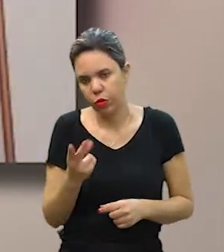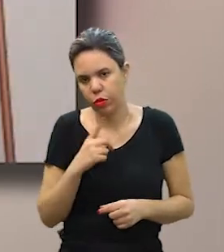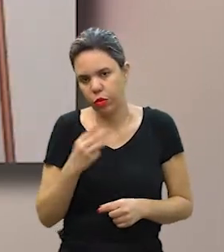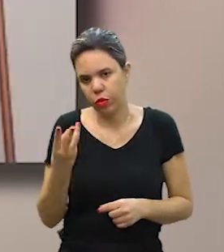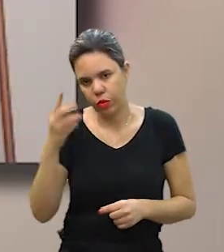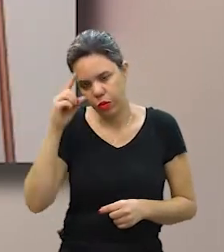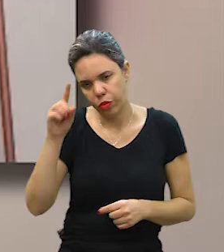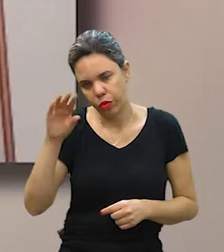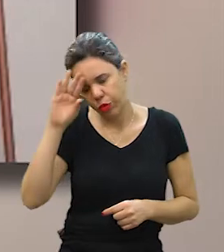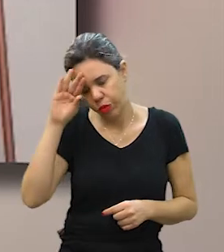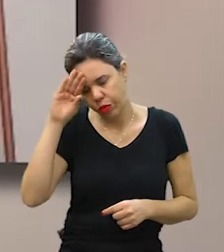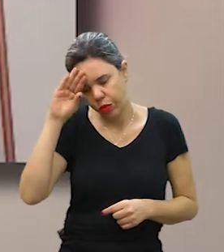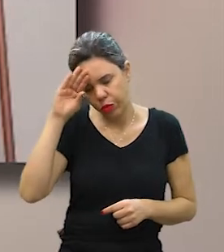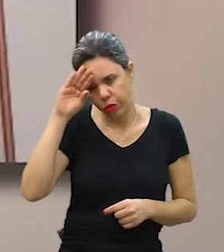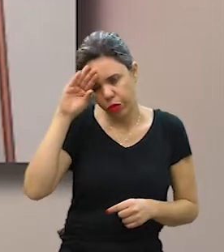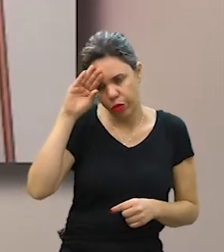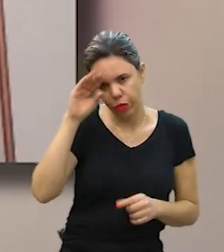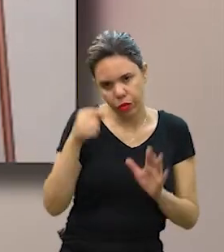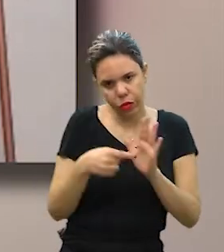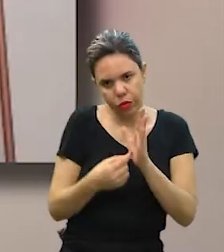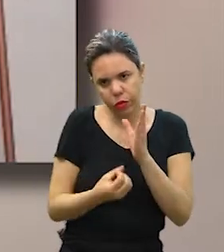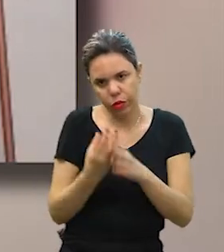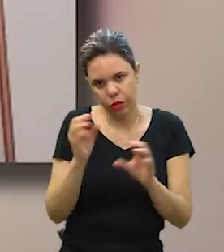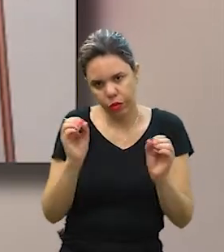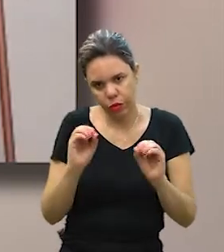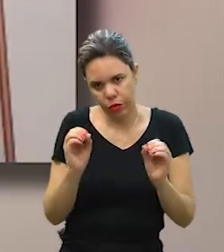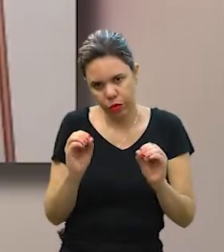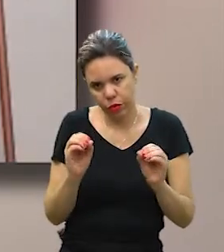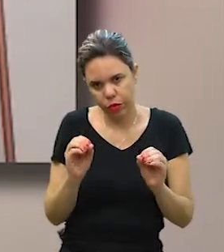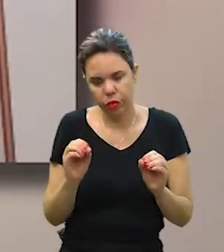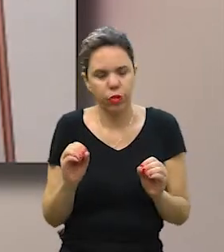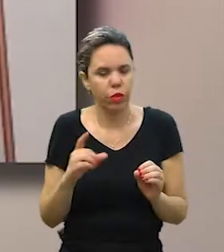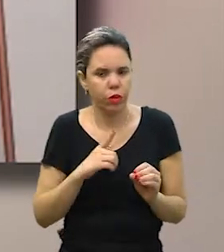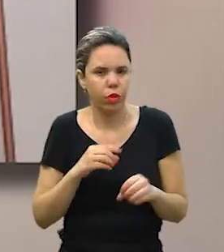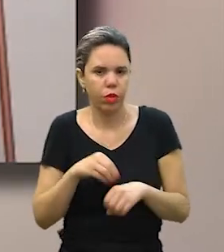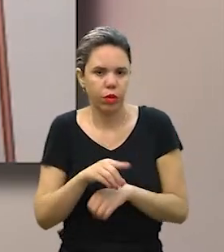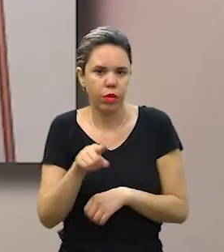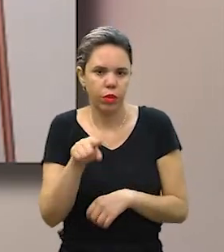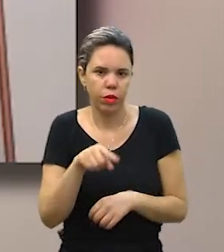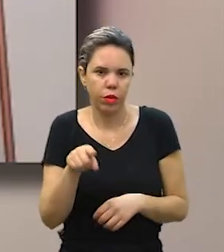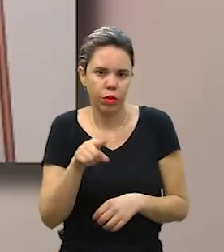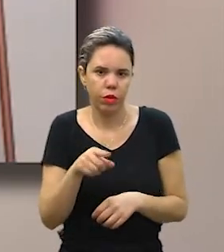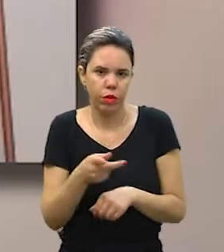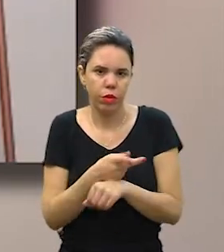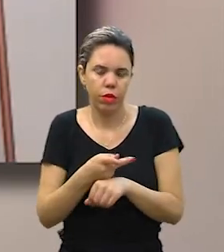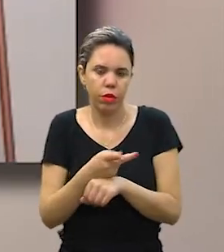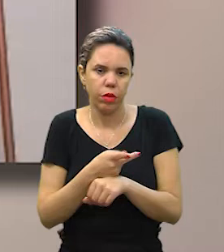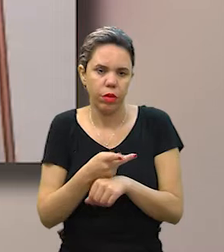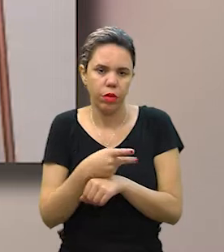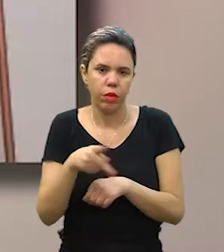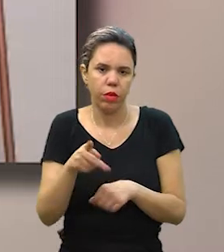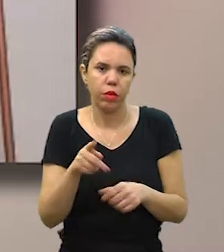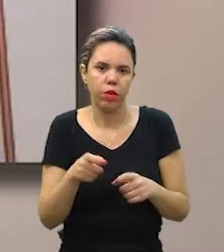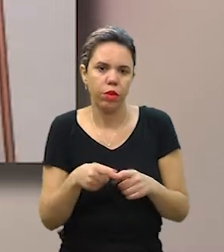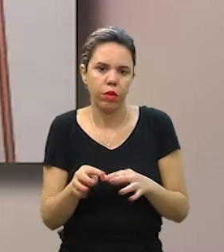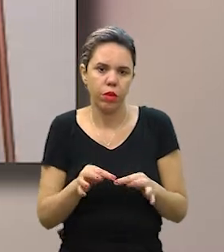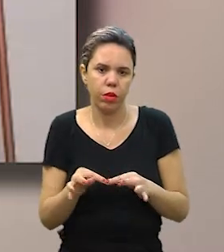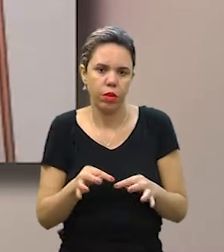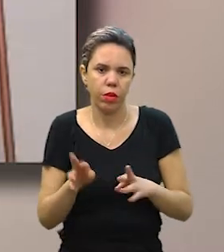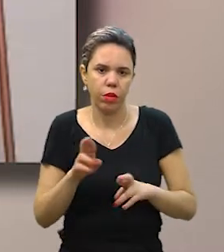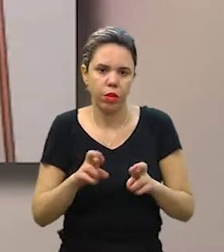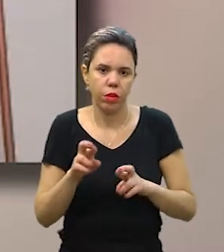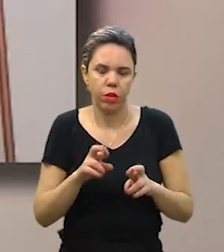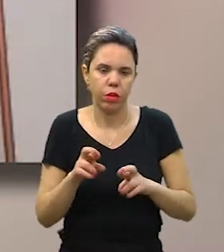no terceiro dia de febre, não apareceu nada, aí sim tem a indicação de você procurar o seu pediatra para